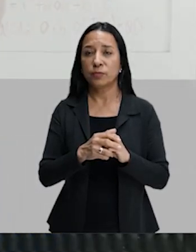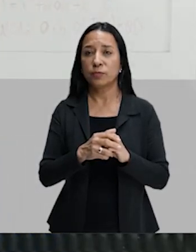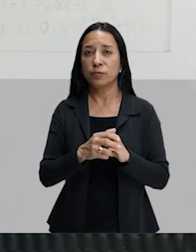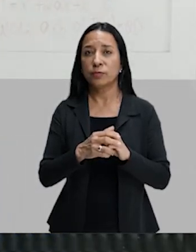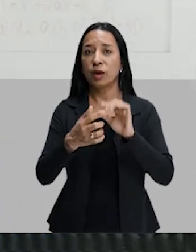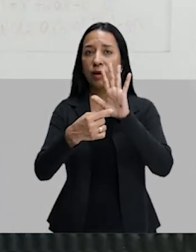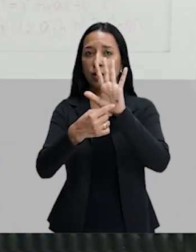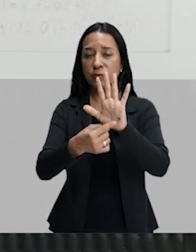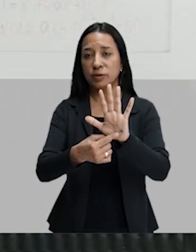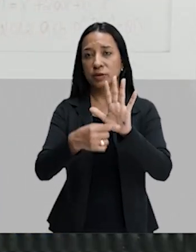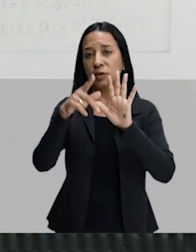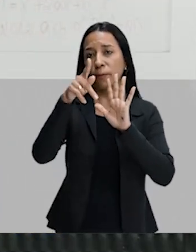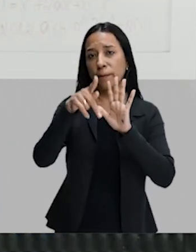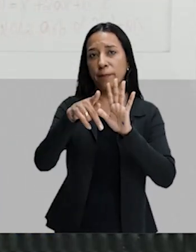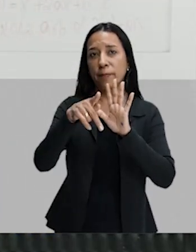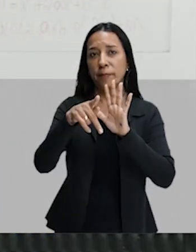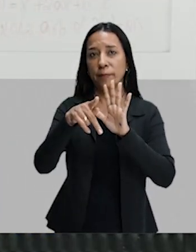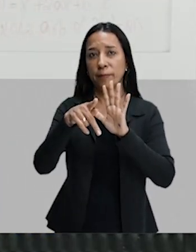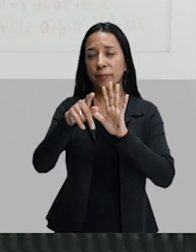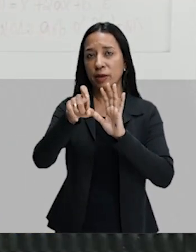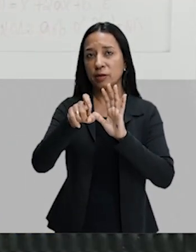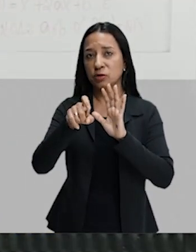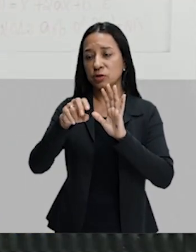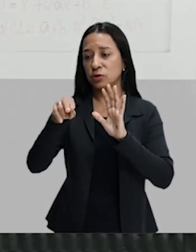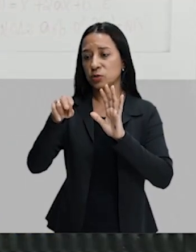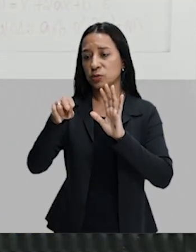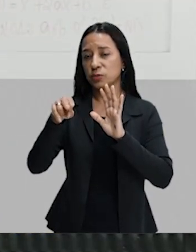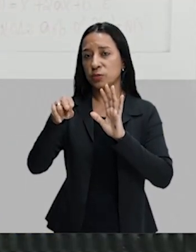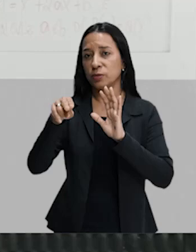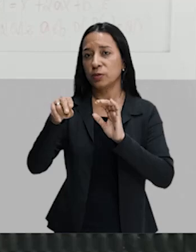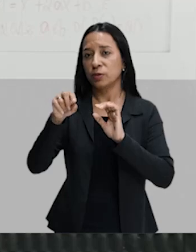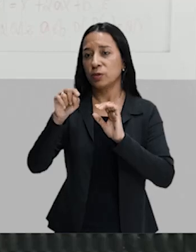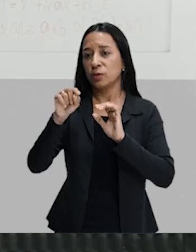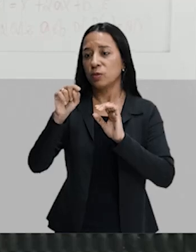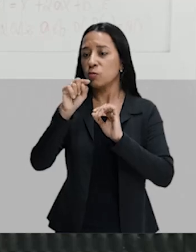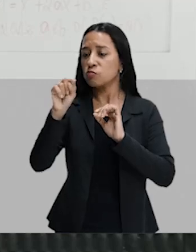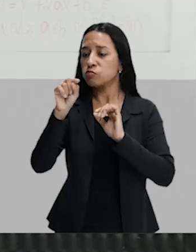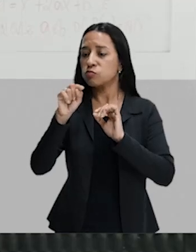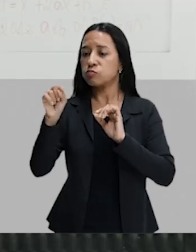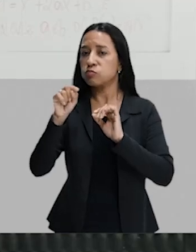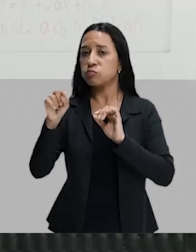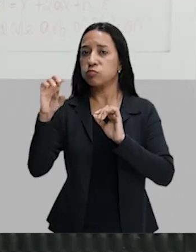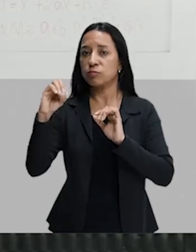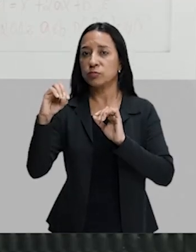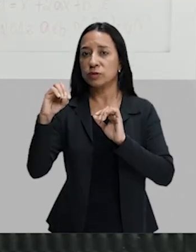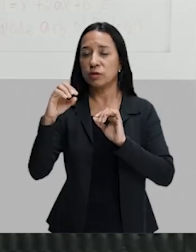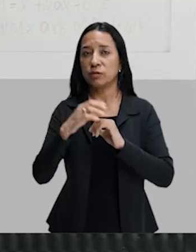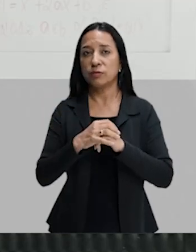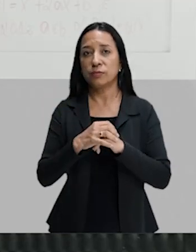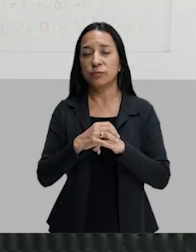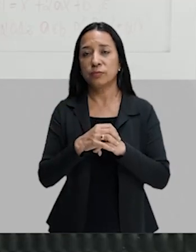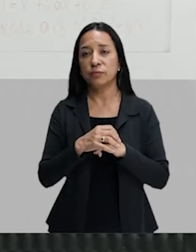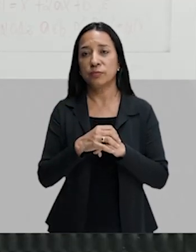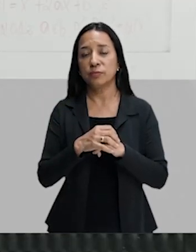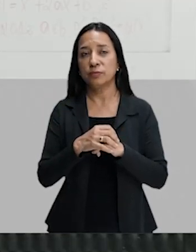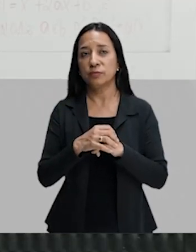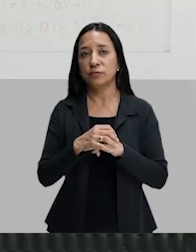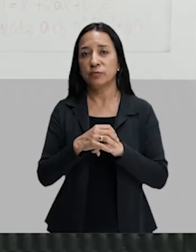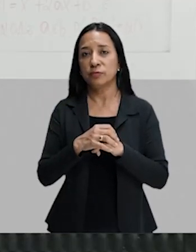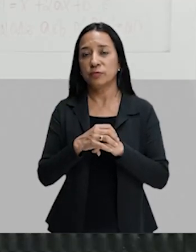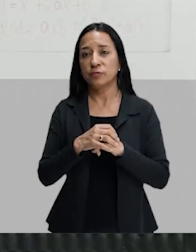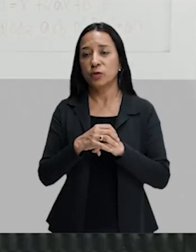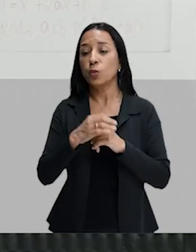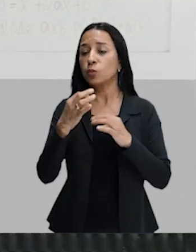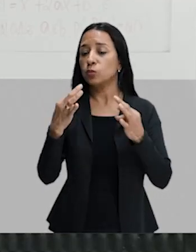0. O polinômio identicamente nulo é quando todos os coeficientes forem